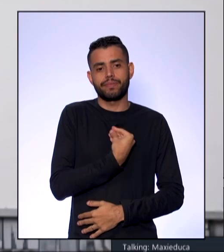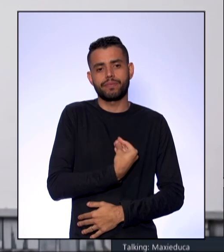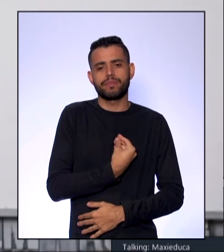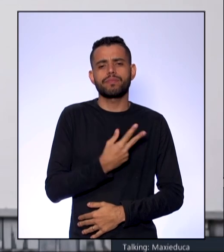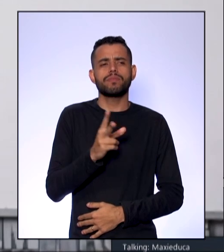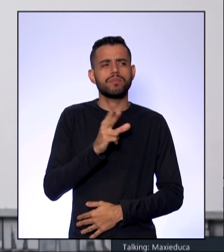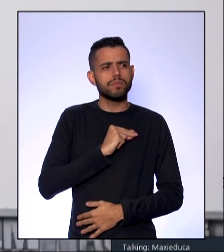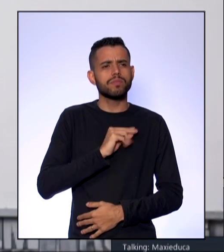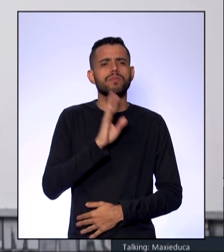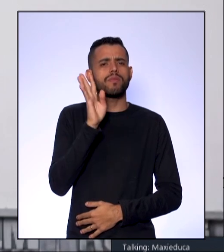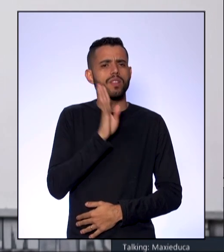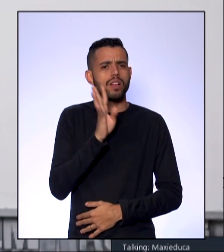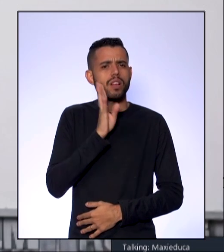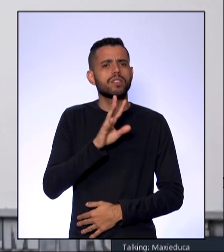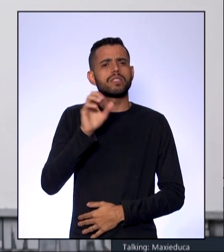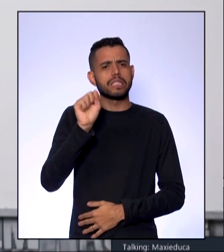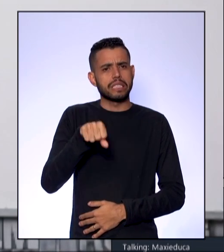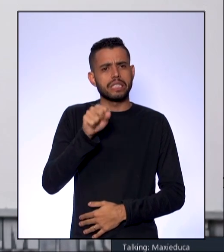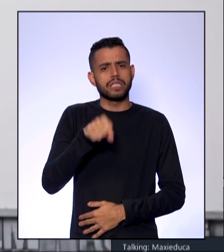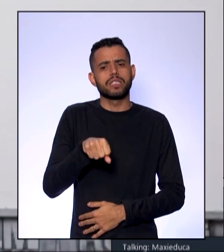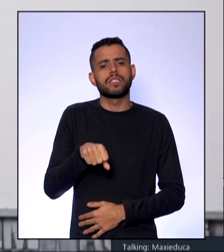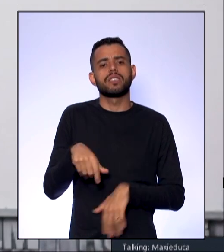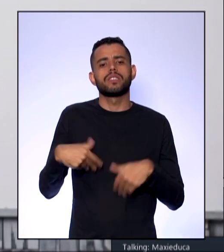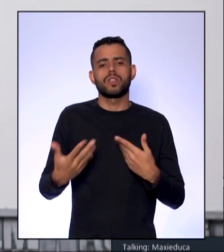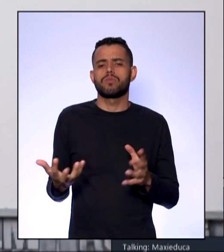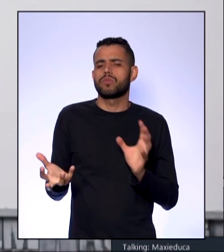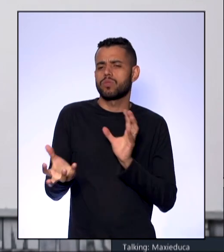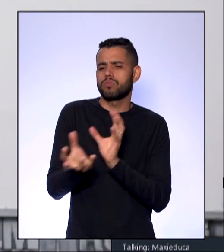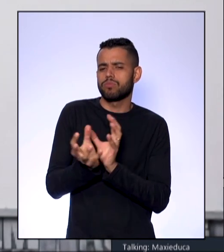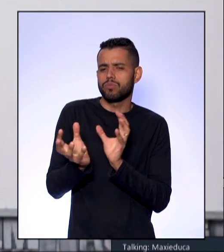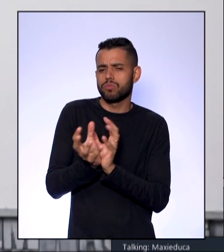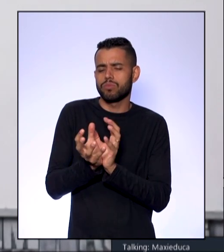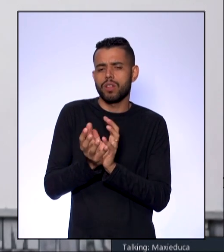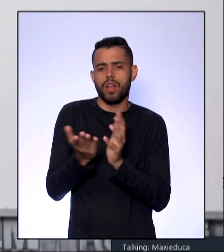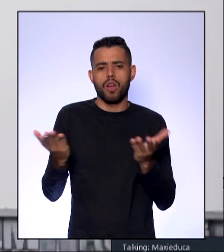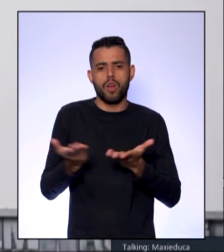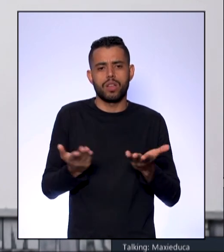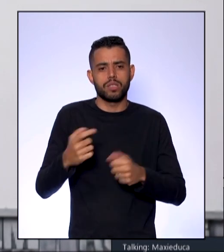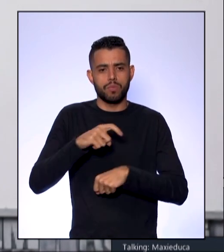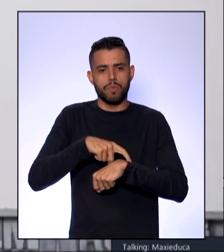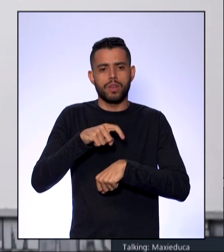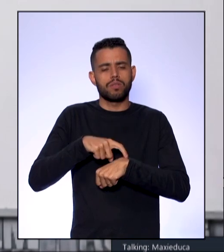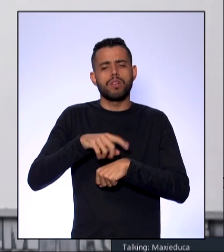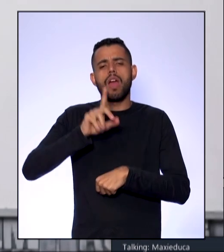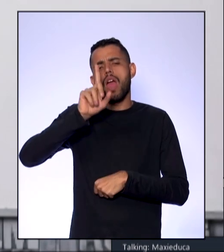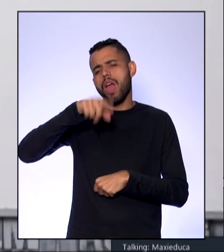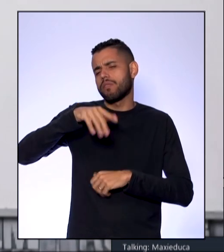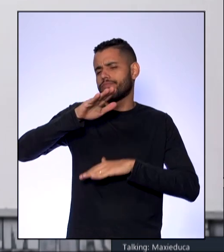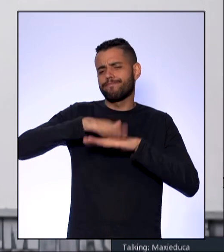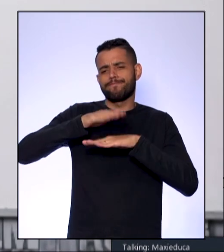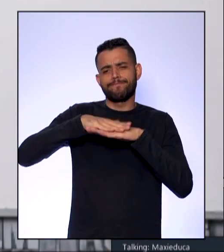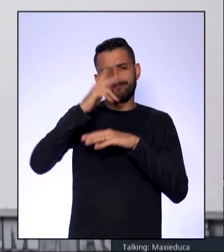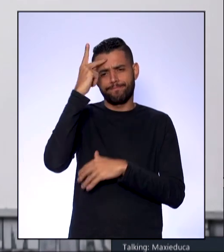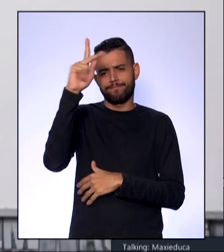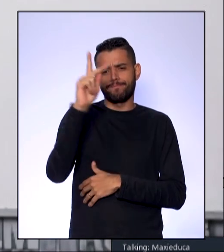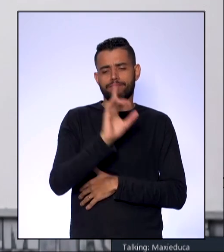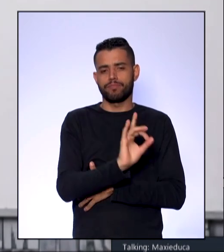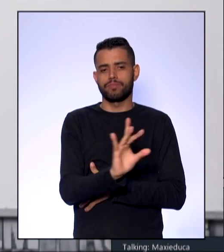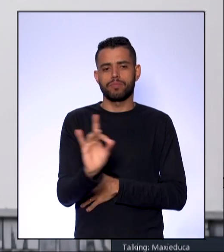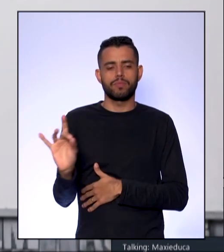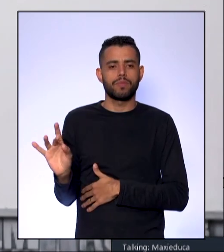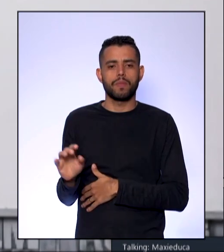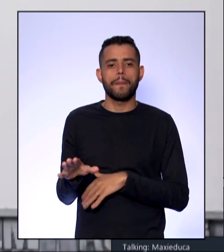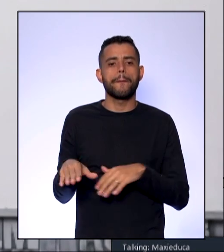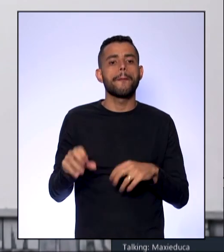pelo instinto? Sim. Então, o coletivismo, nesse momento, ele é totalmente instintivo. Ah, beleza, professor.